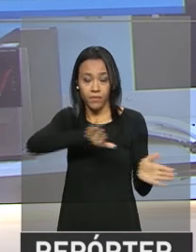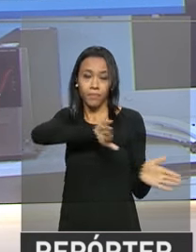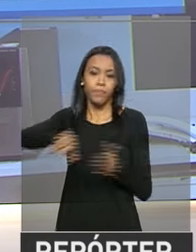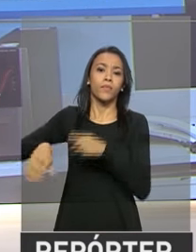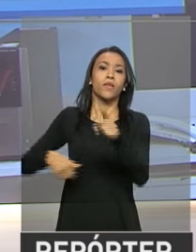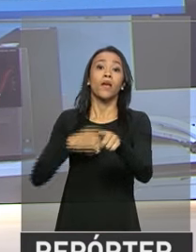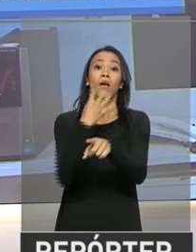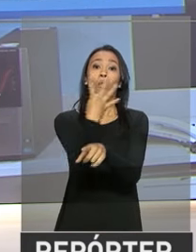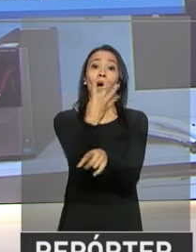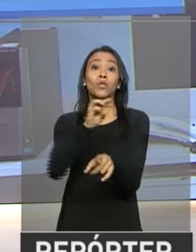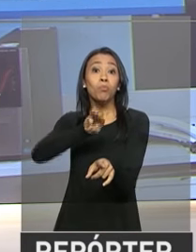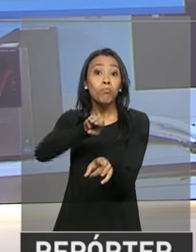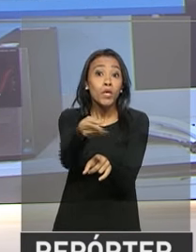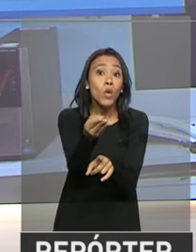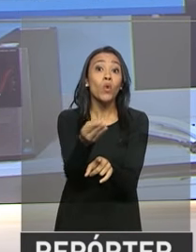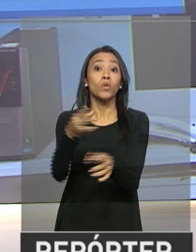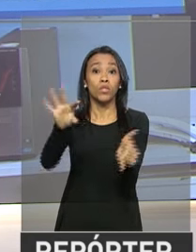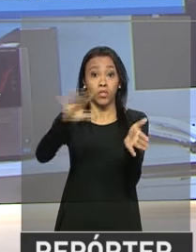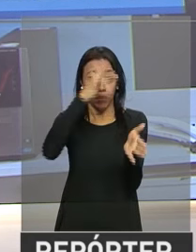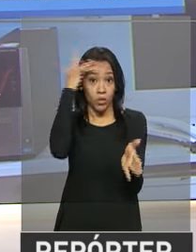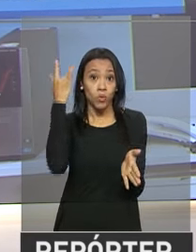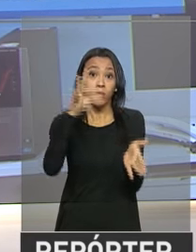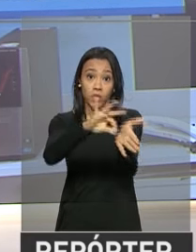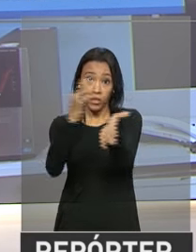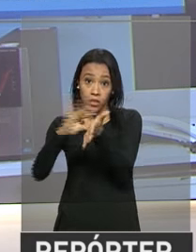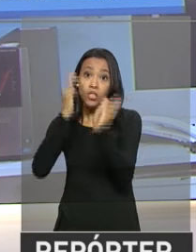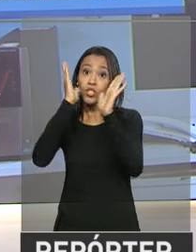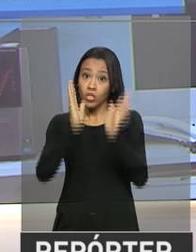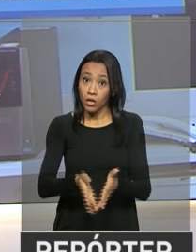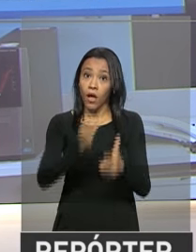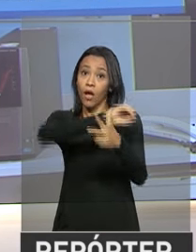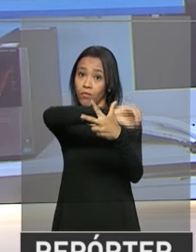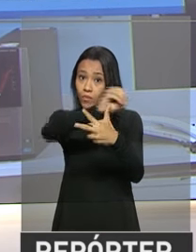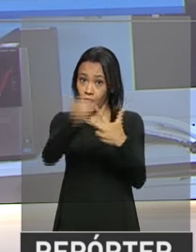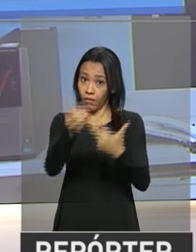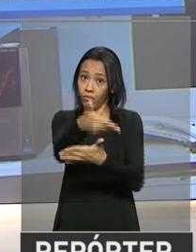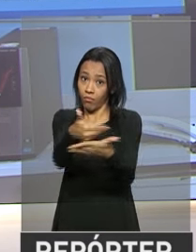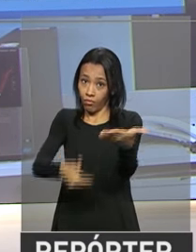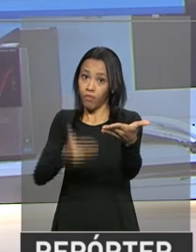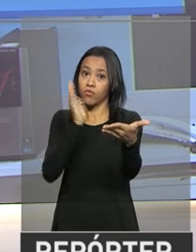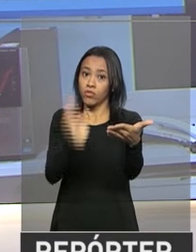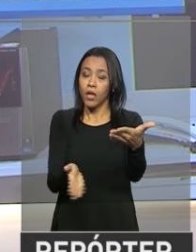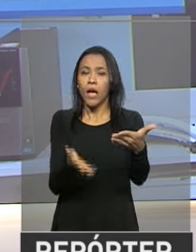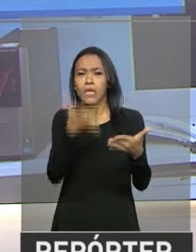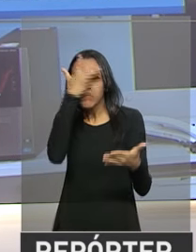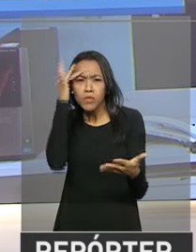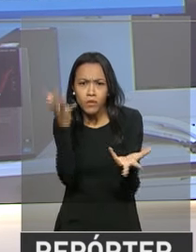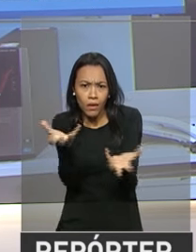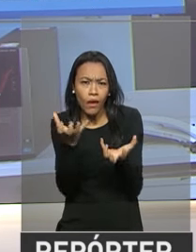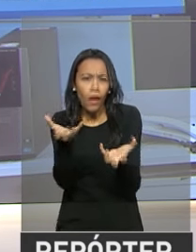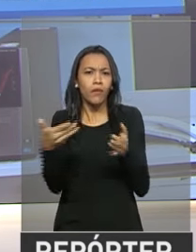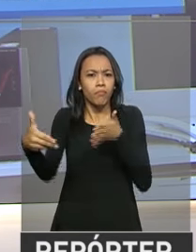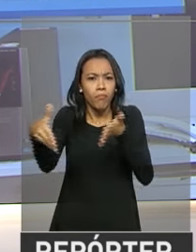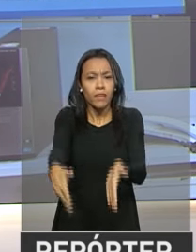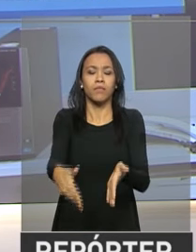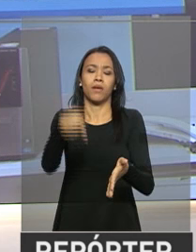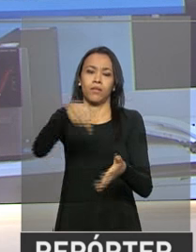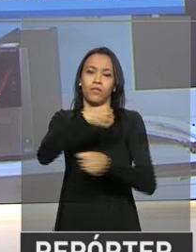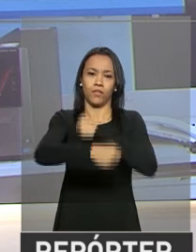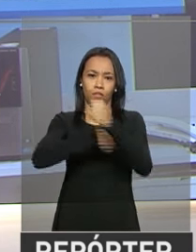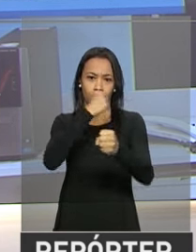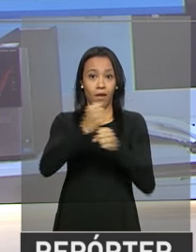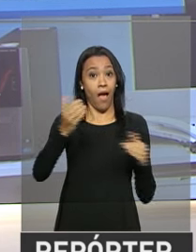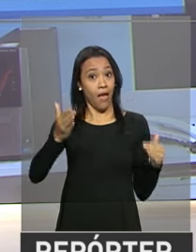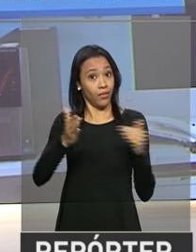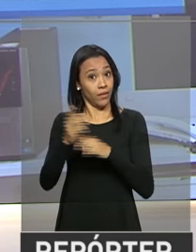milhões de candidatos já estão inscritos no Exame Nacional do Ensino Médio os interessados em participar do Enem deste ano tem